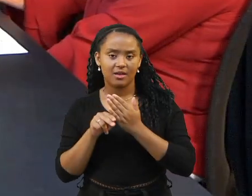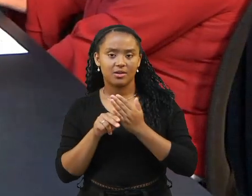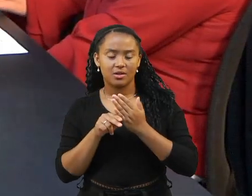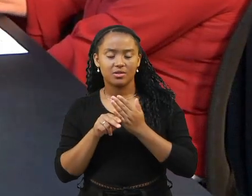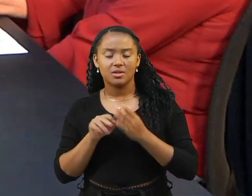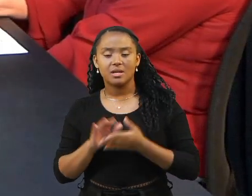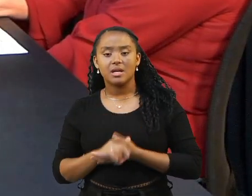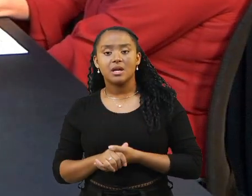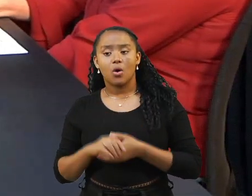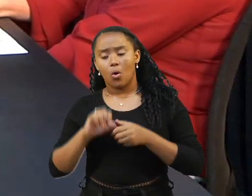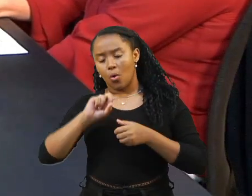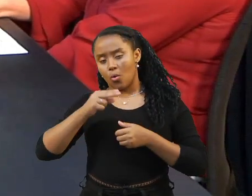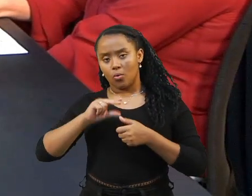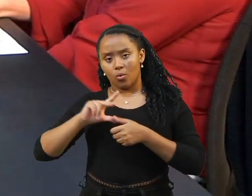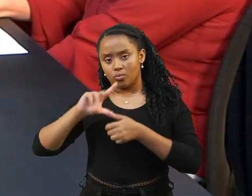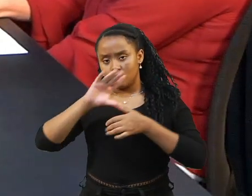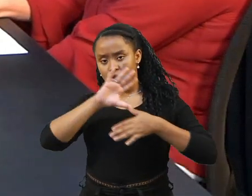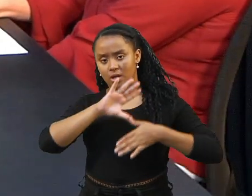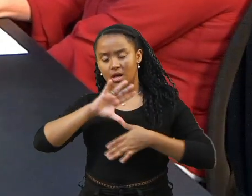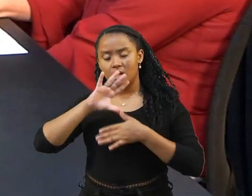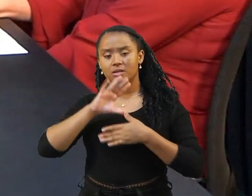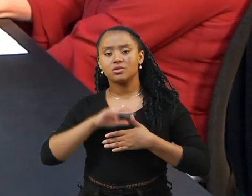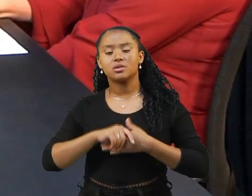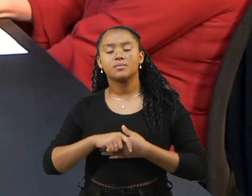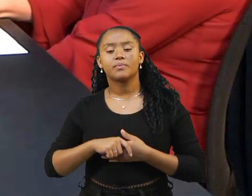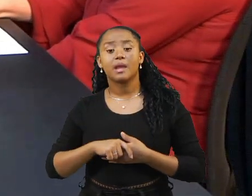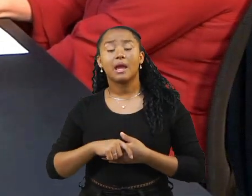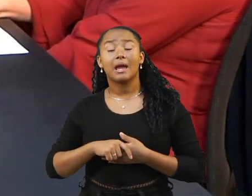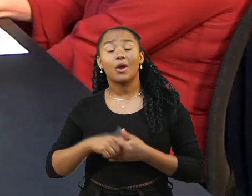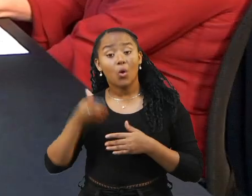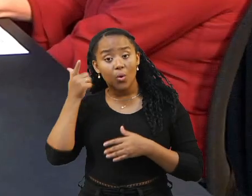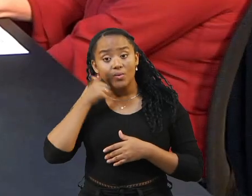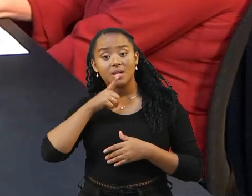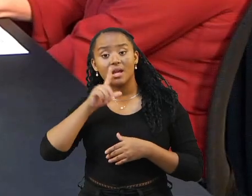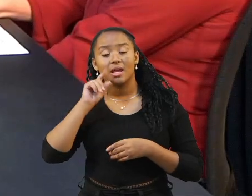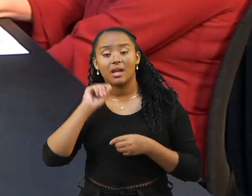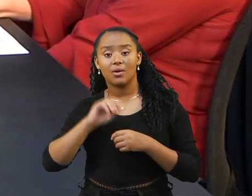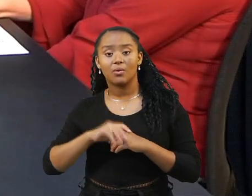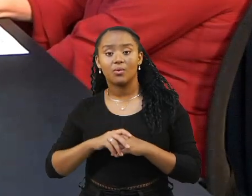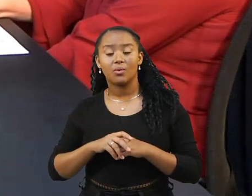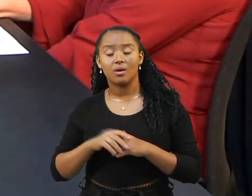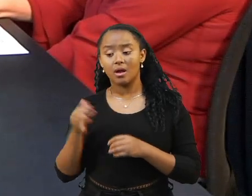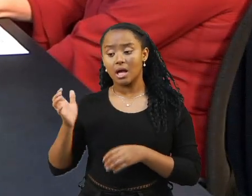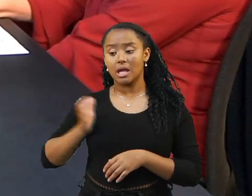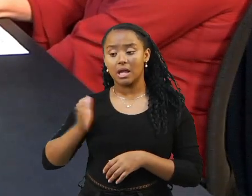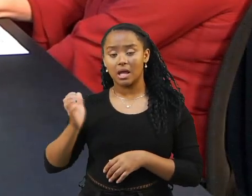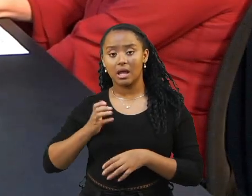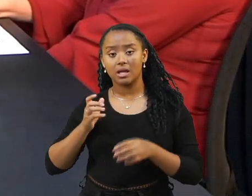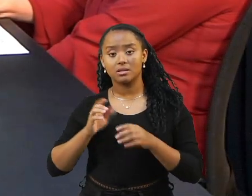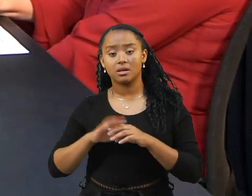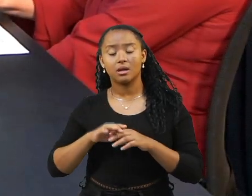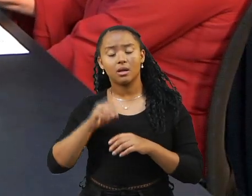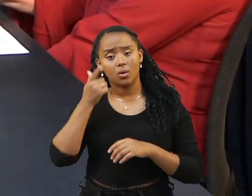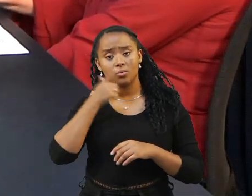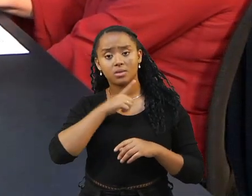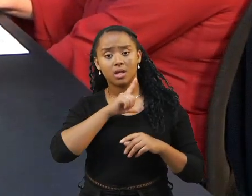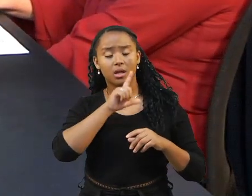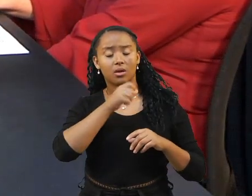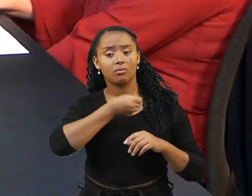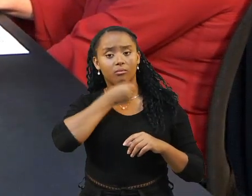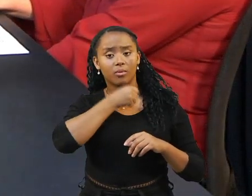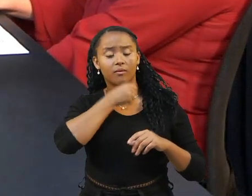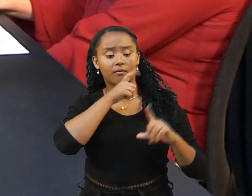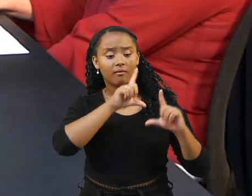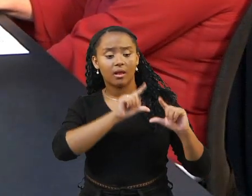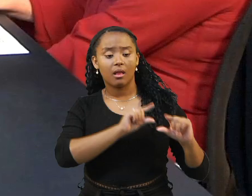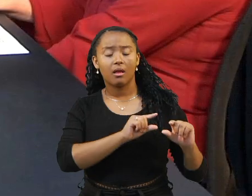países ou continentes conseguiram ficarem ricos e envelhecerem.